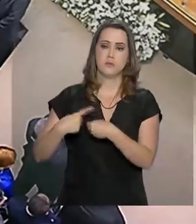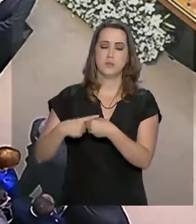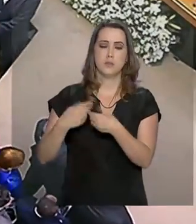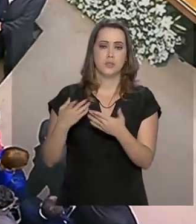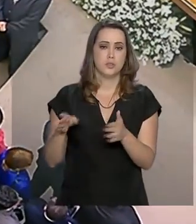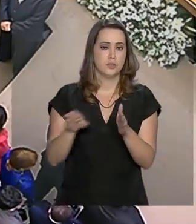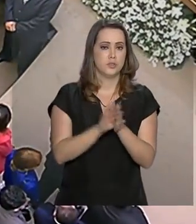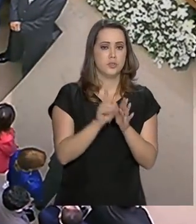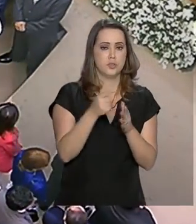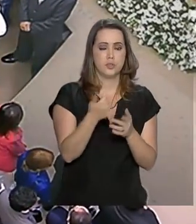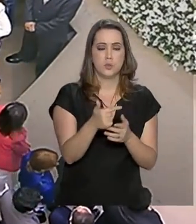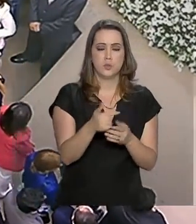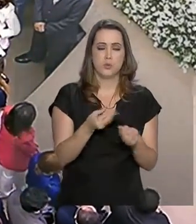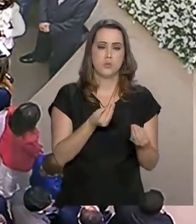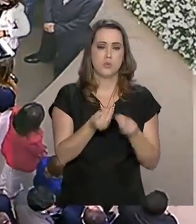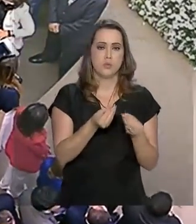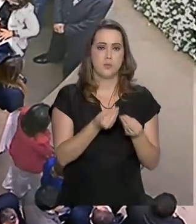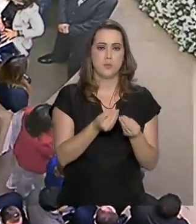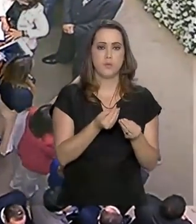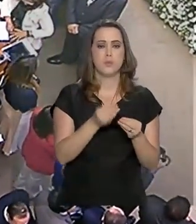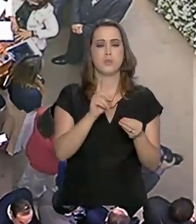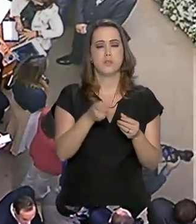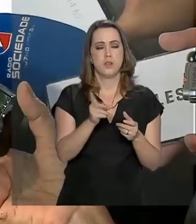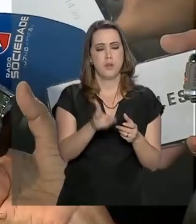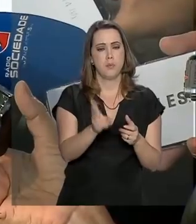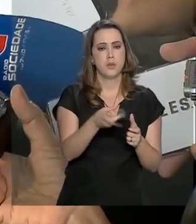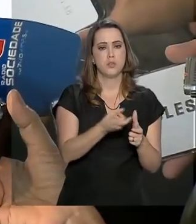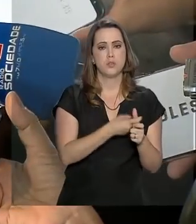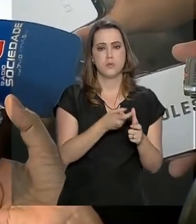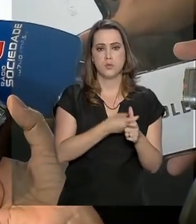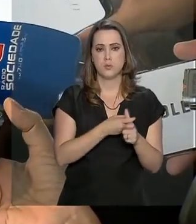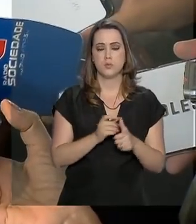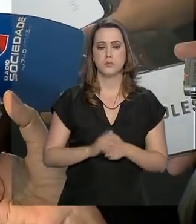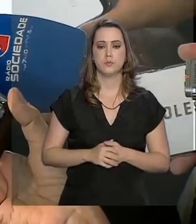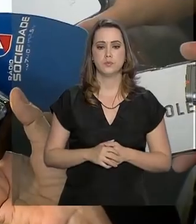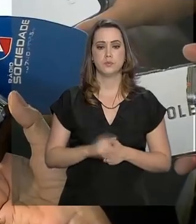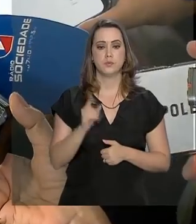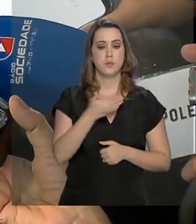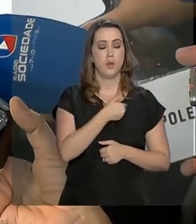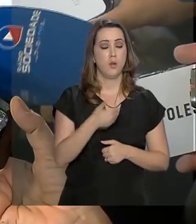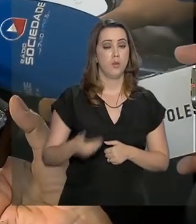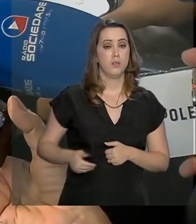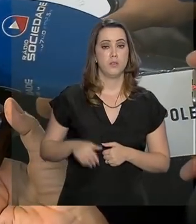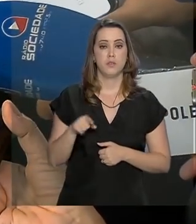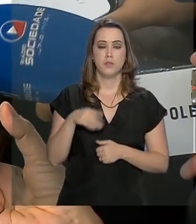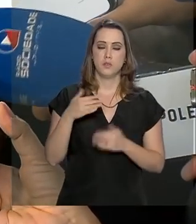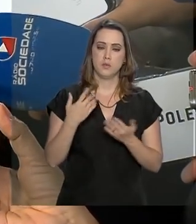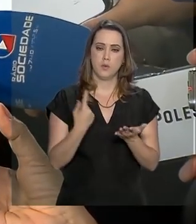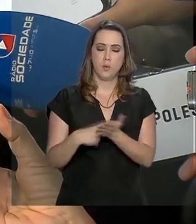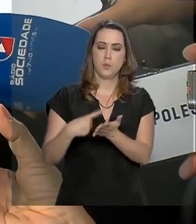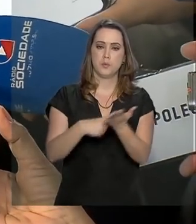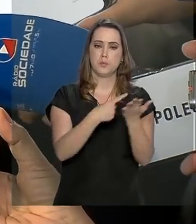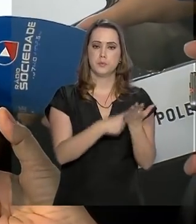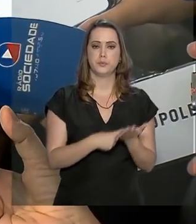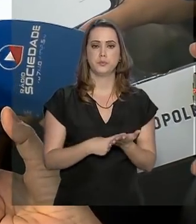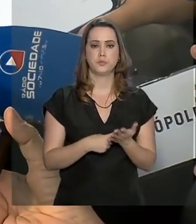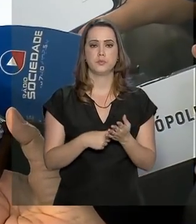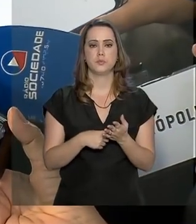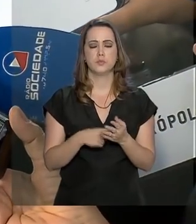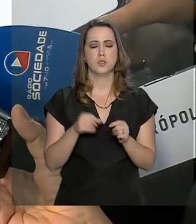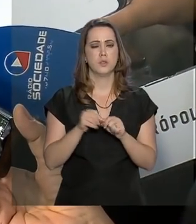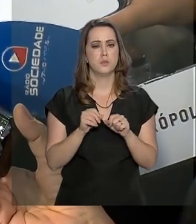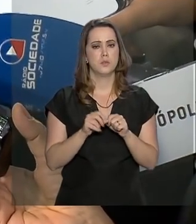quadro de insustentável inadimplência. Vai ser um governo que vai cumprir o compromisso que ele